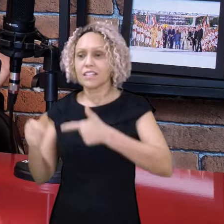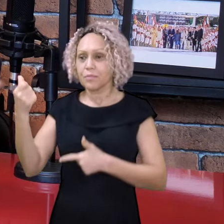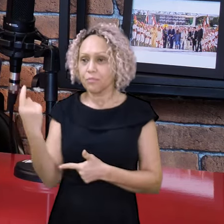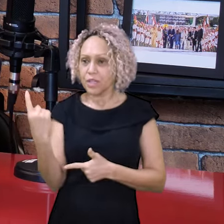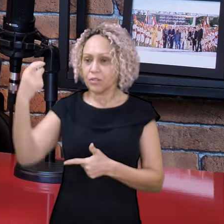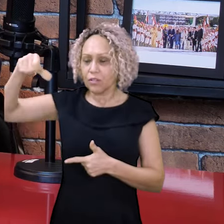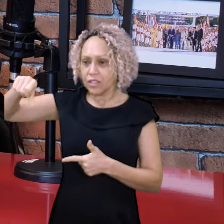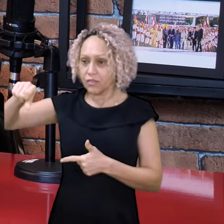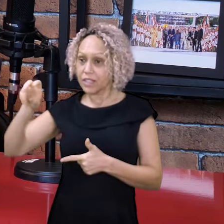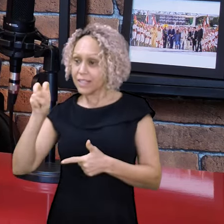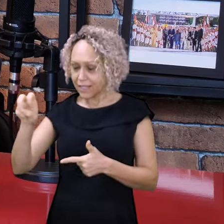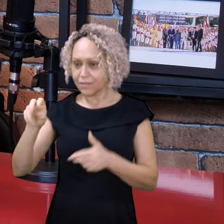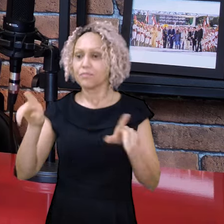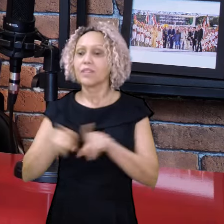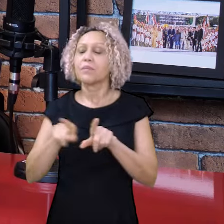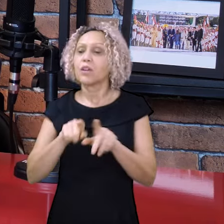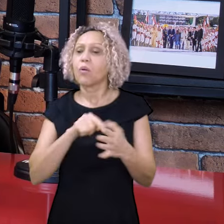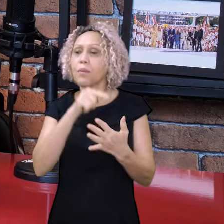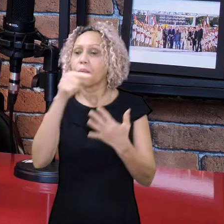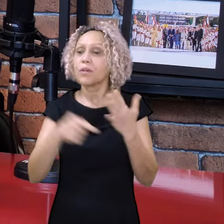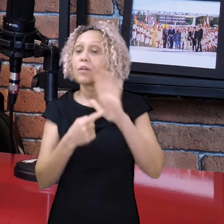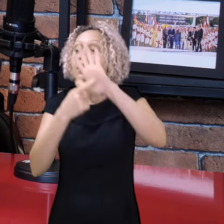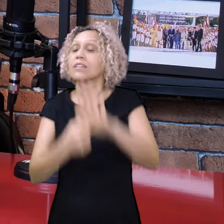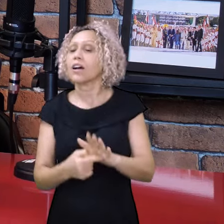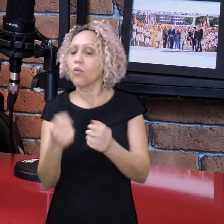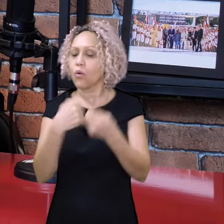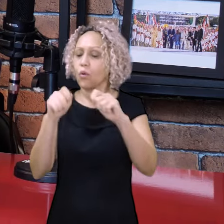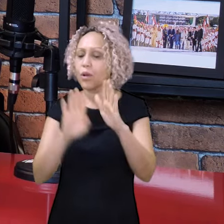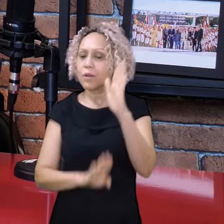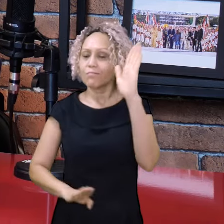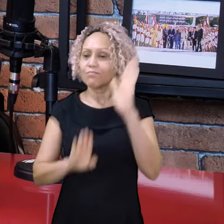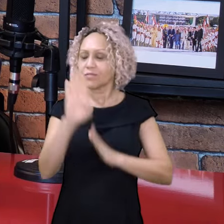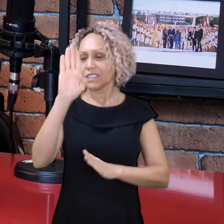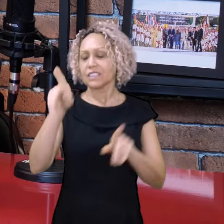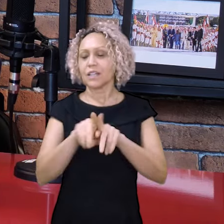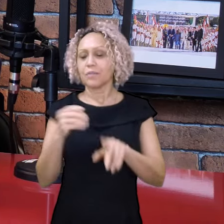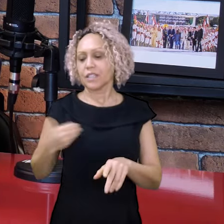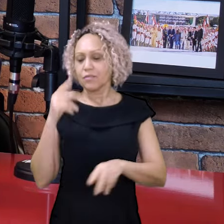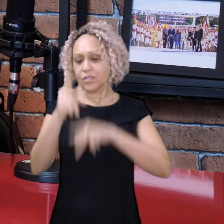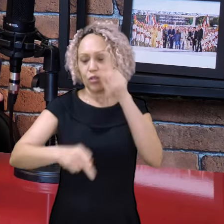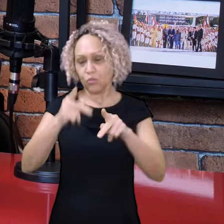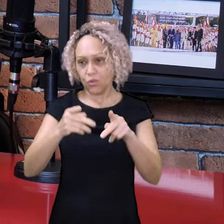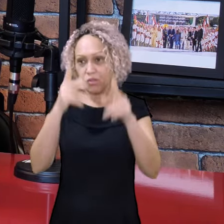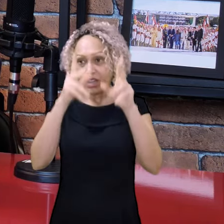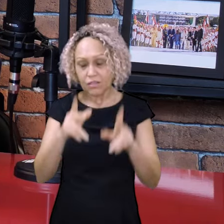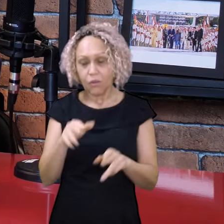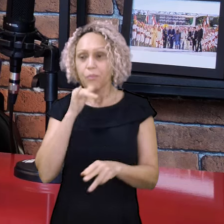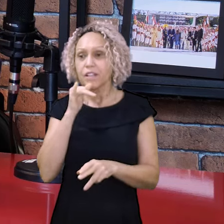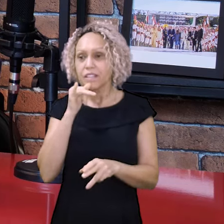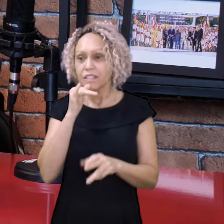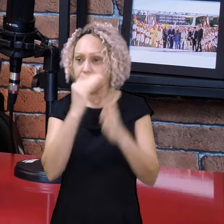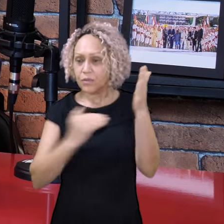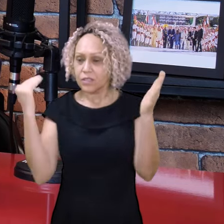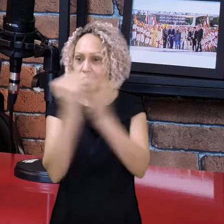resultado desde 1995. Outros indicadores também vem mostrando a melhoria na economia e nas condições de vida do povo,